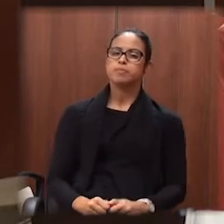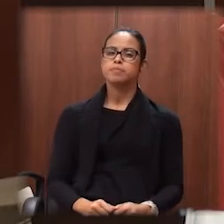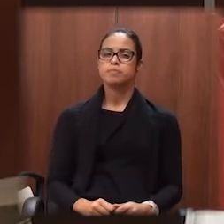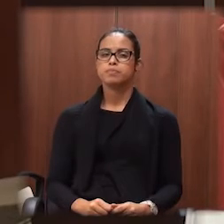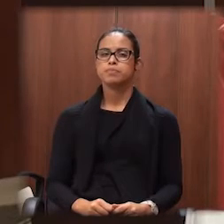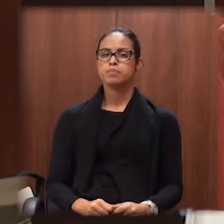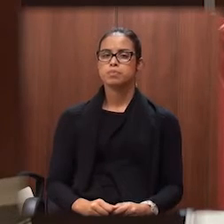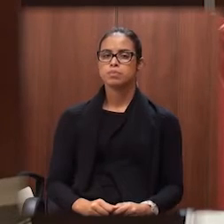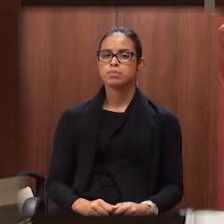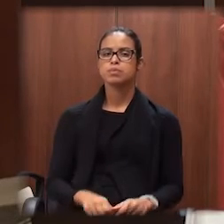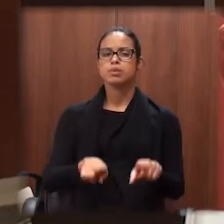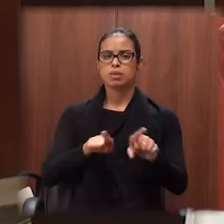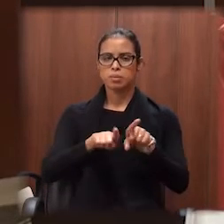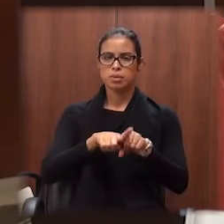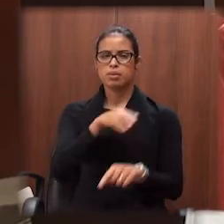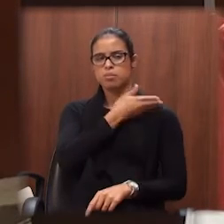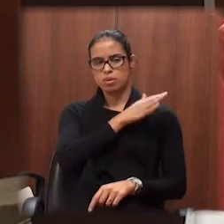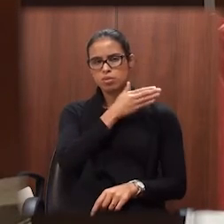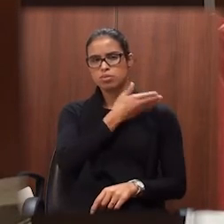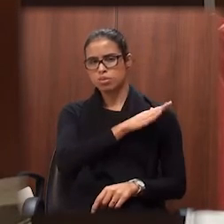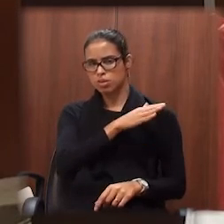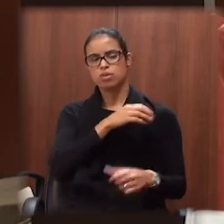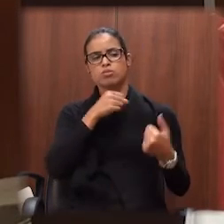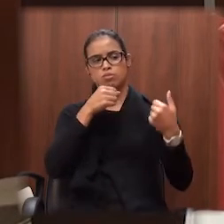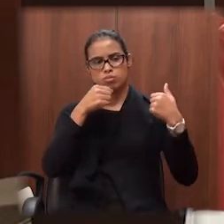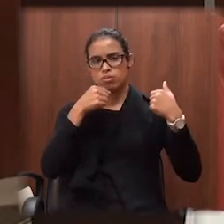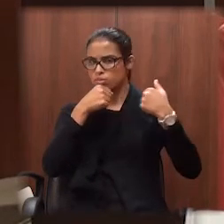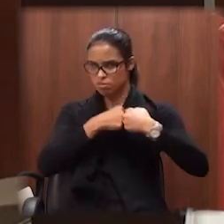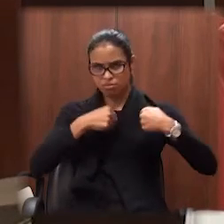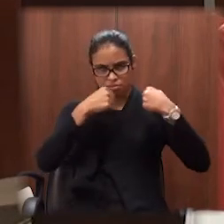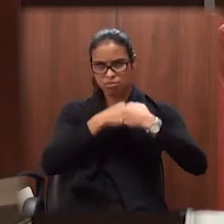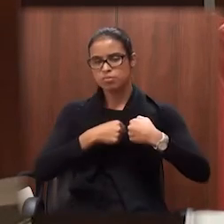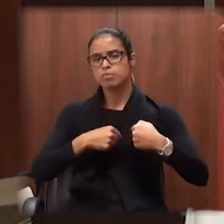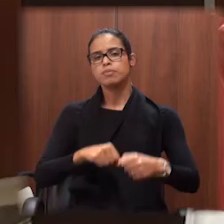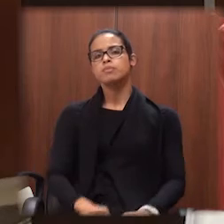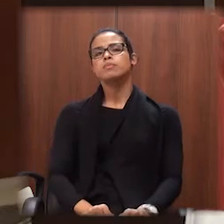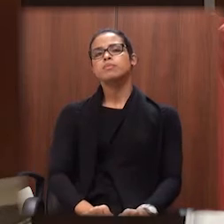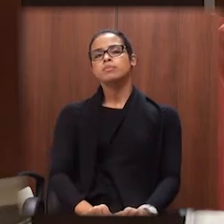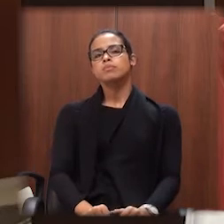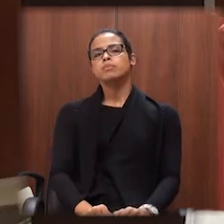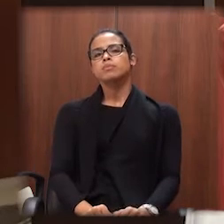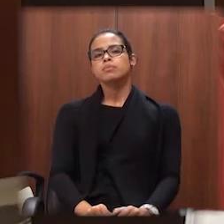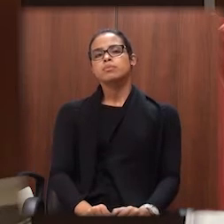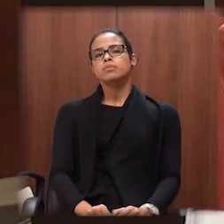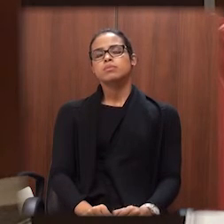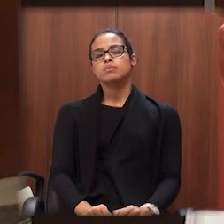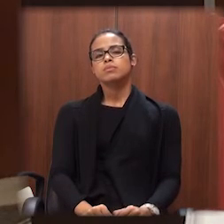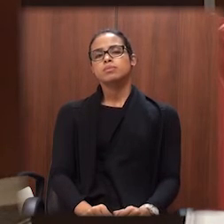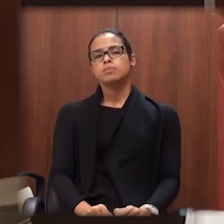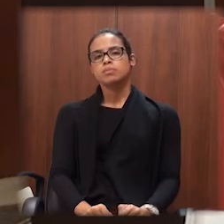enfrentar preconceitos e a